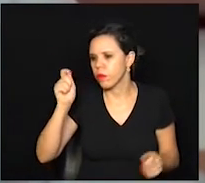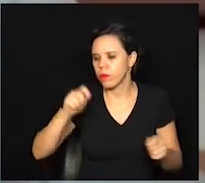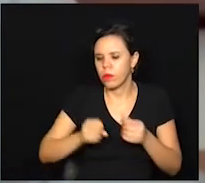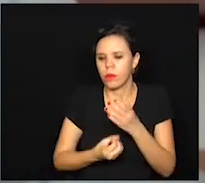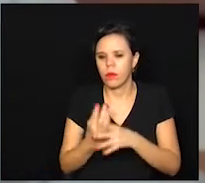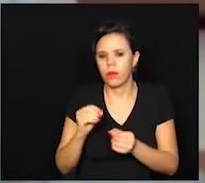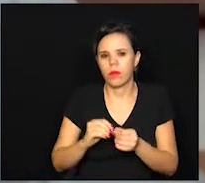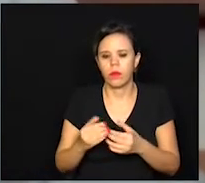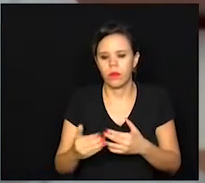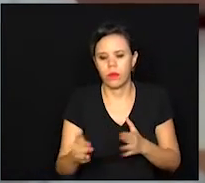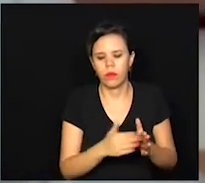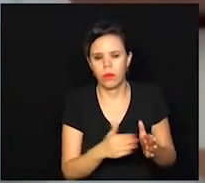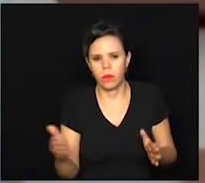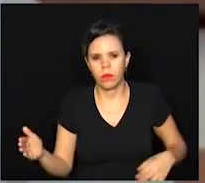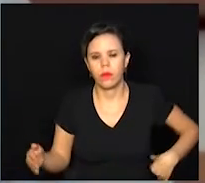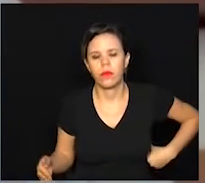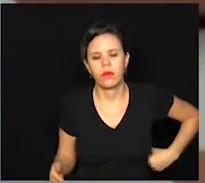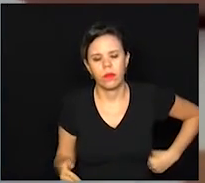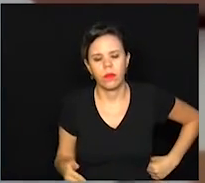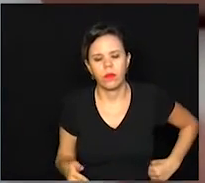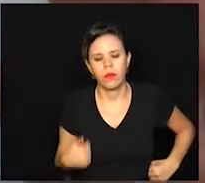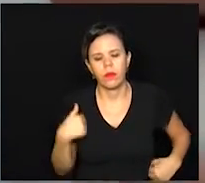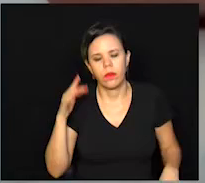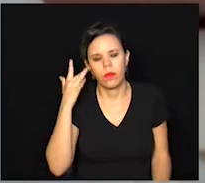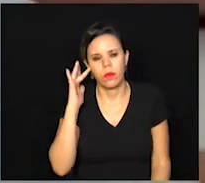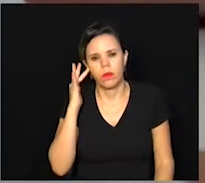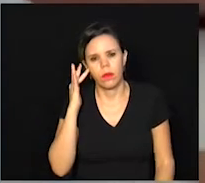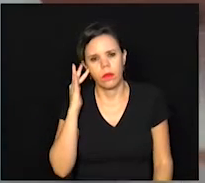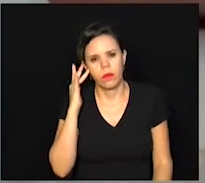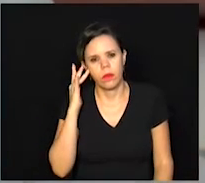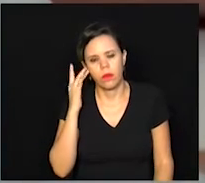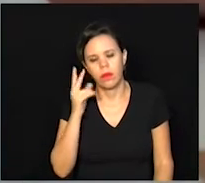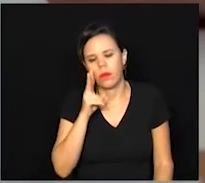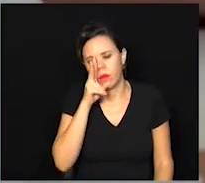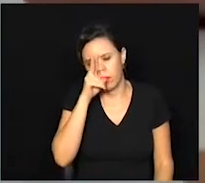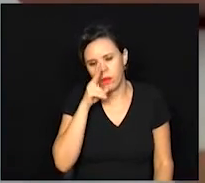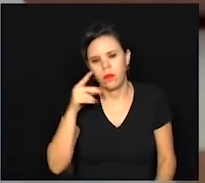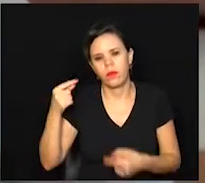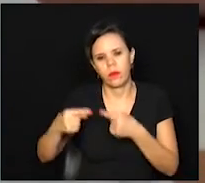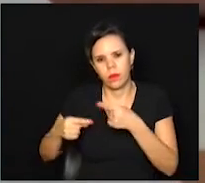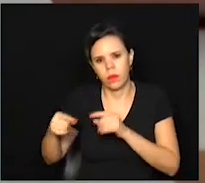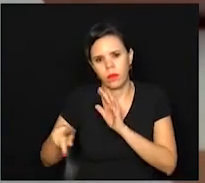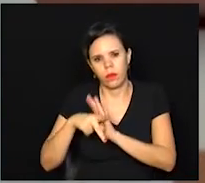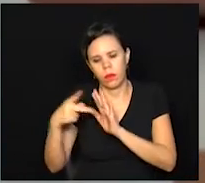no próximo período, etc., eu acho que aí as forças políticas, a